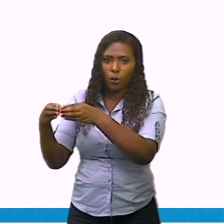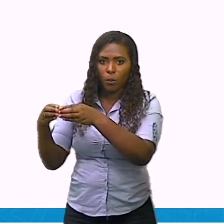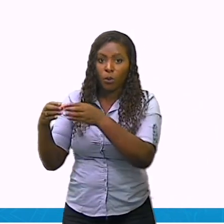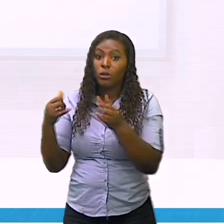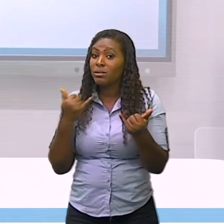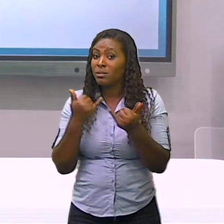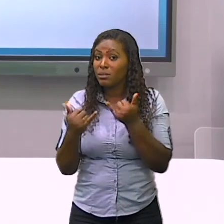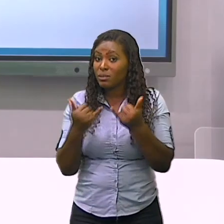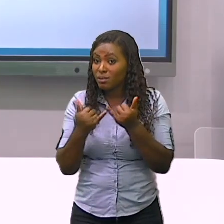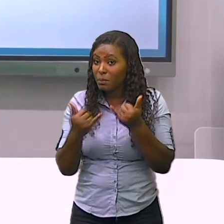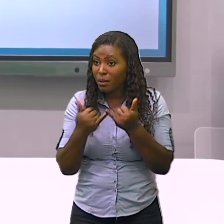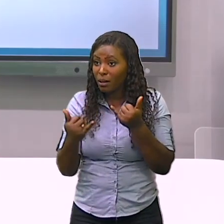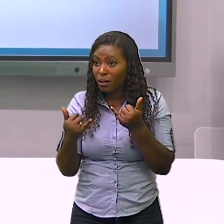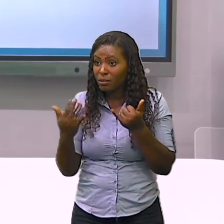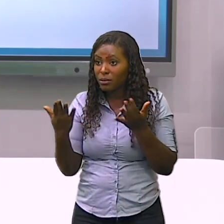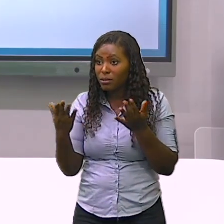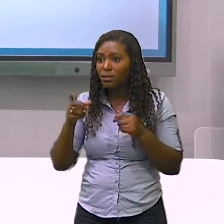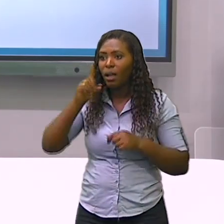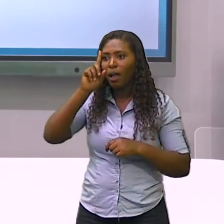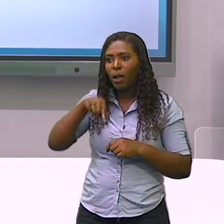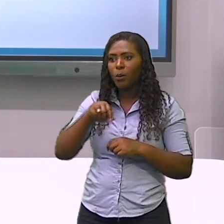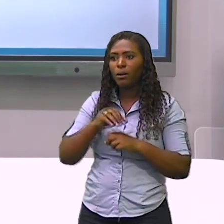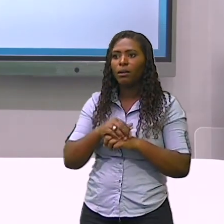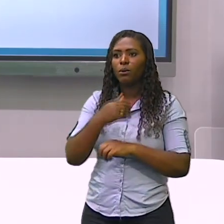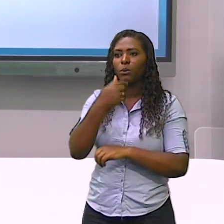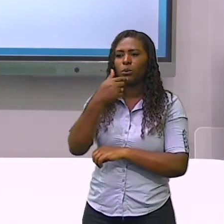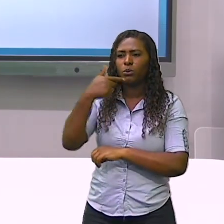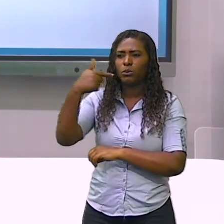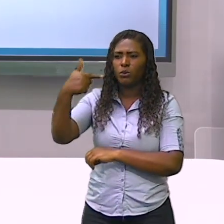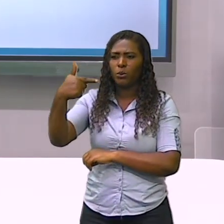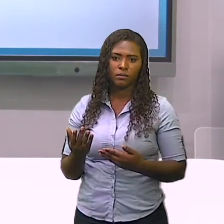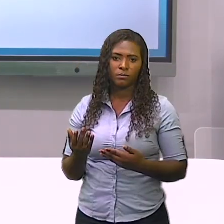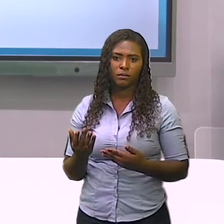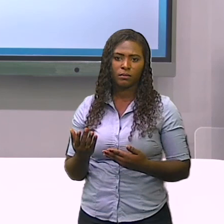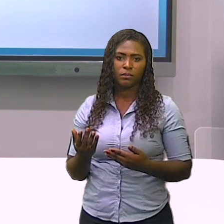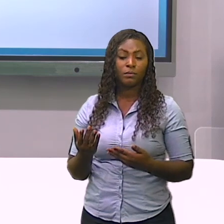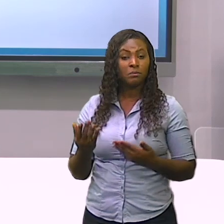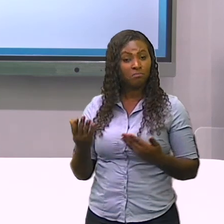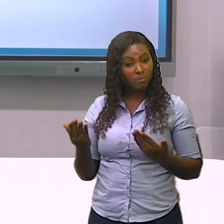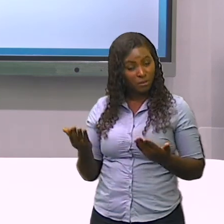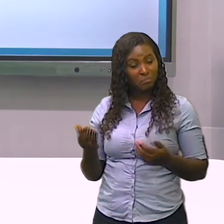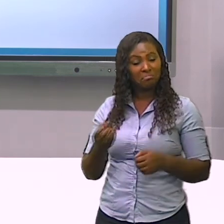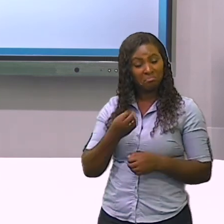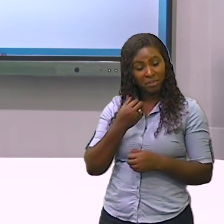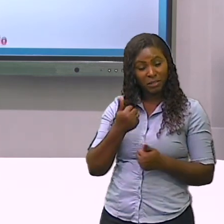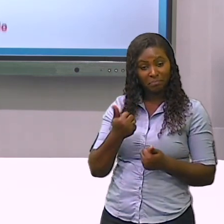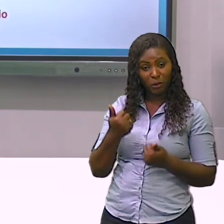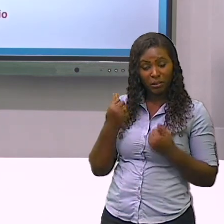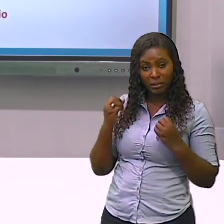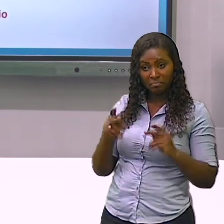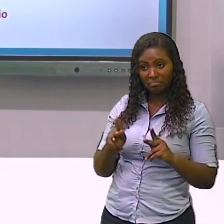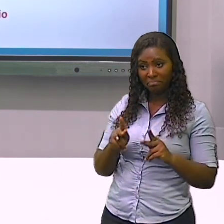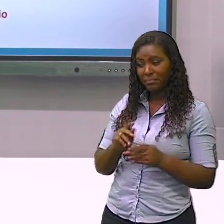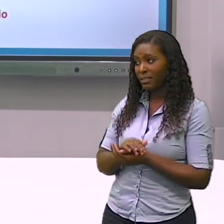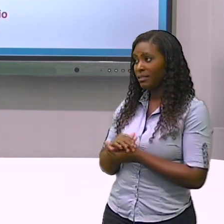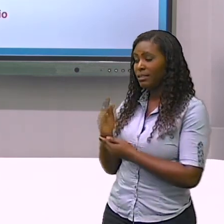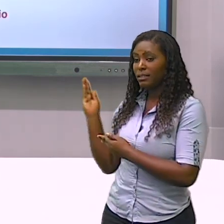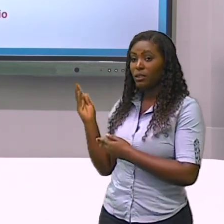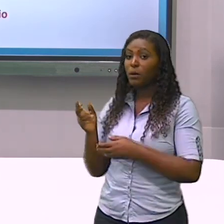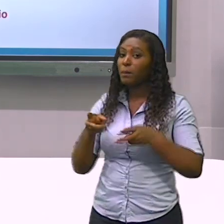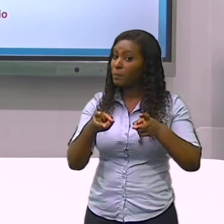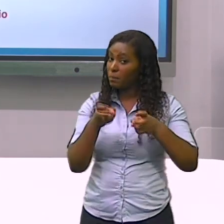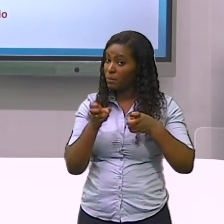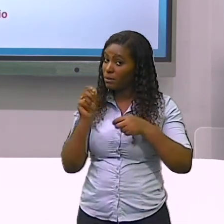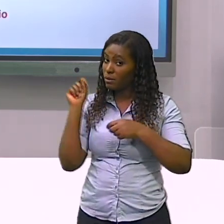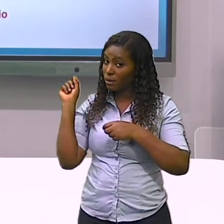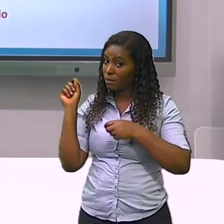que receberam os correspondentes. Muito bem. Agora, nós vamos observar que